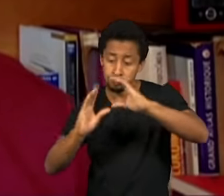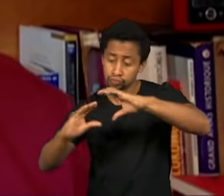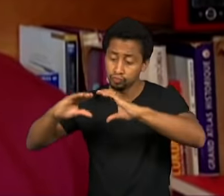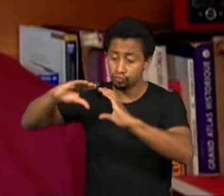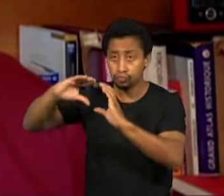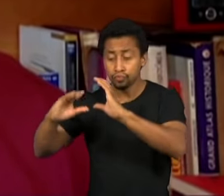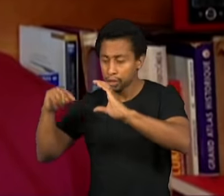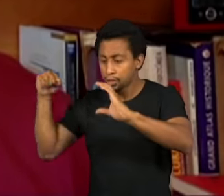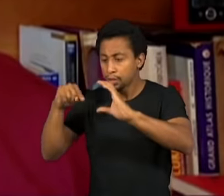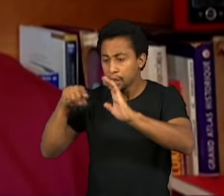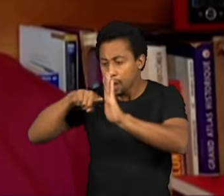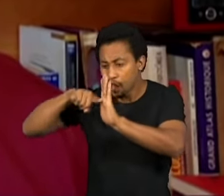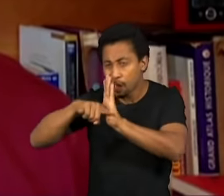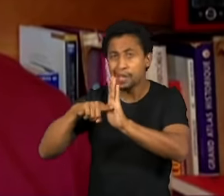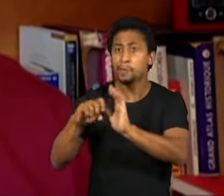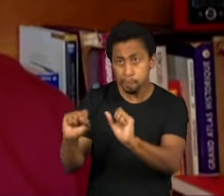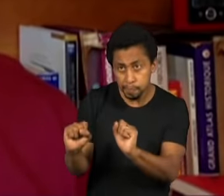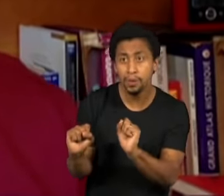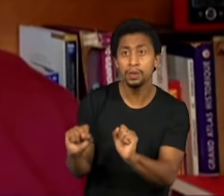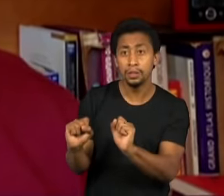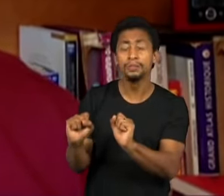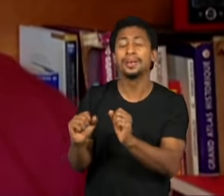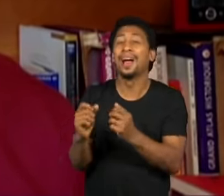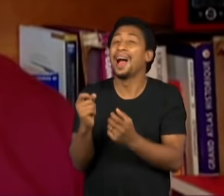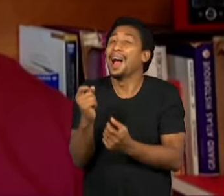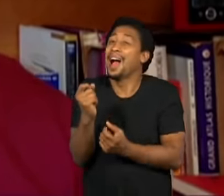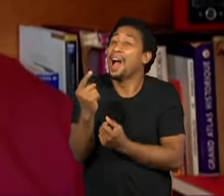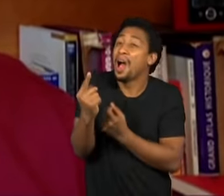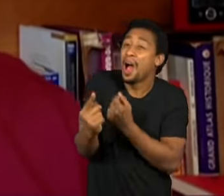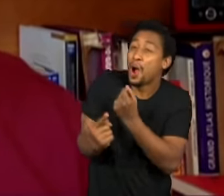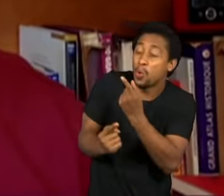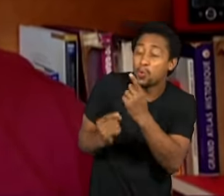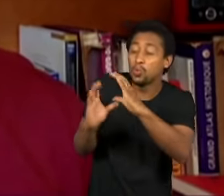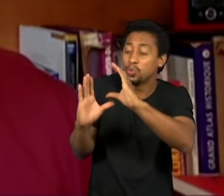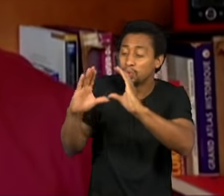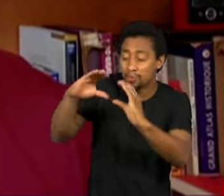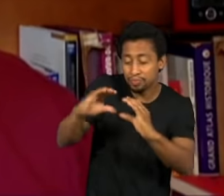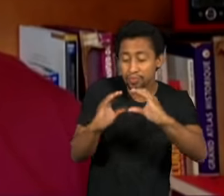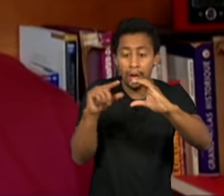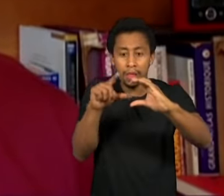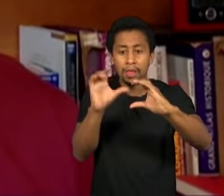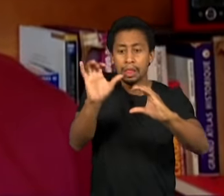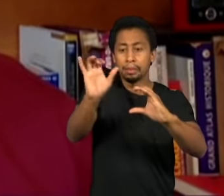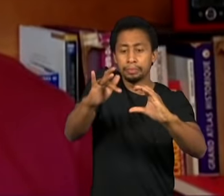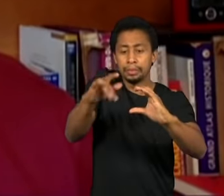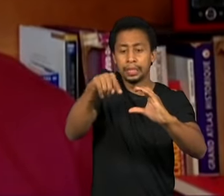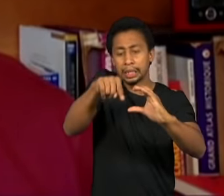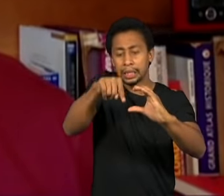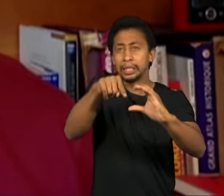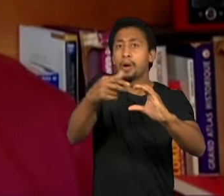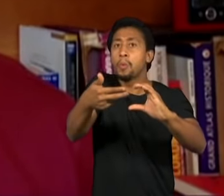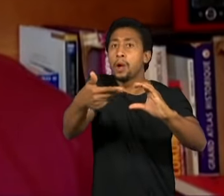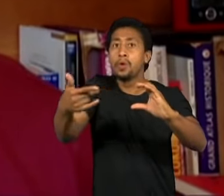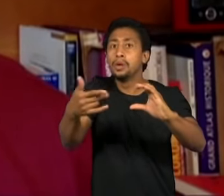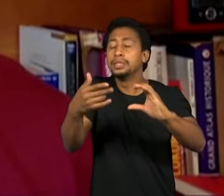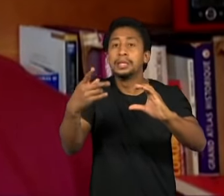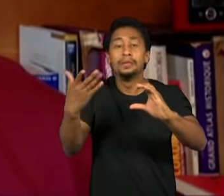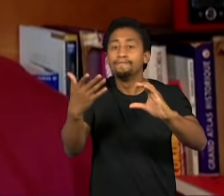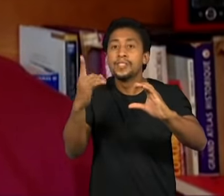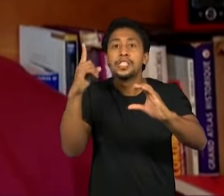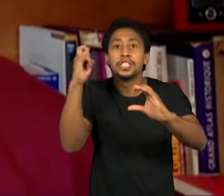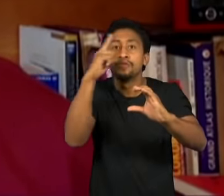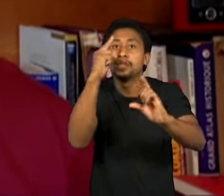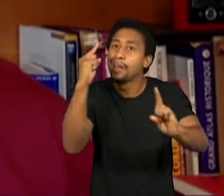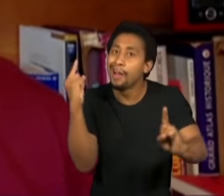alguns casos tem materiais raros na Terra, aqueles materiais lá que os químicos chamam de terras raras, que